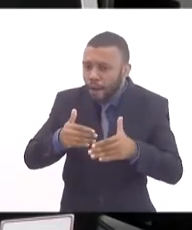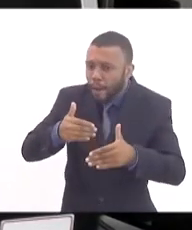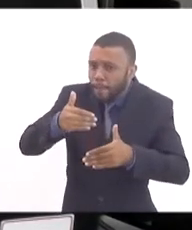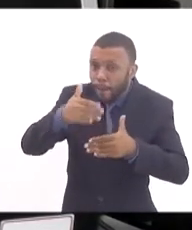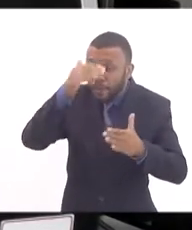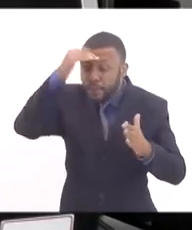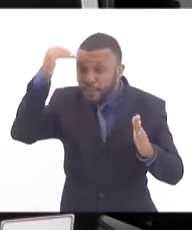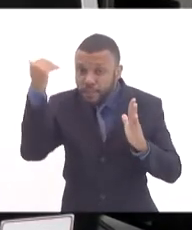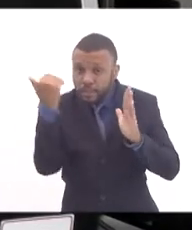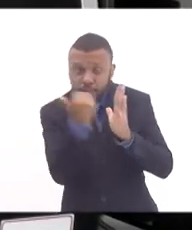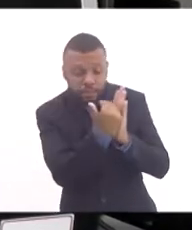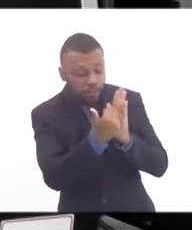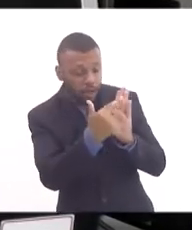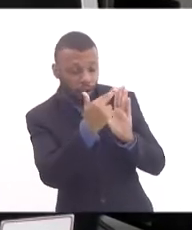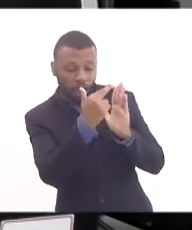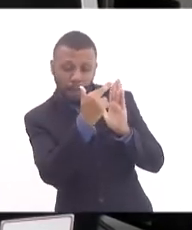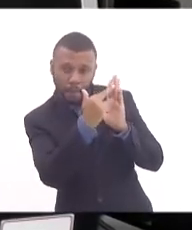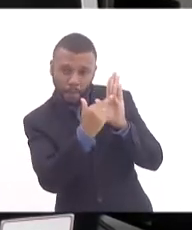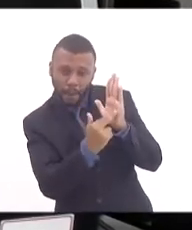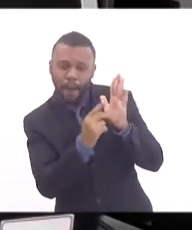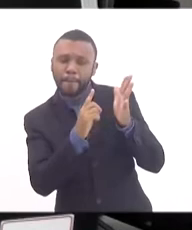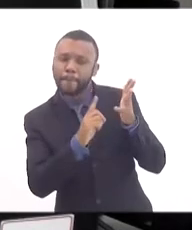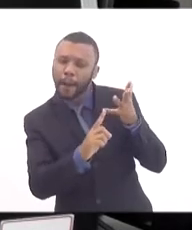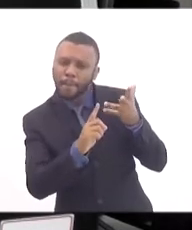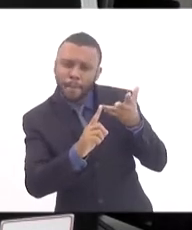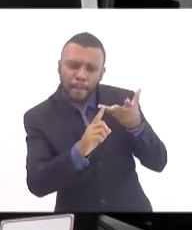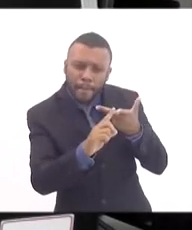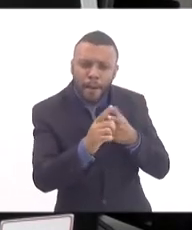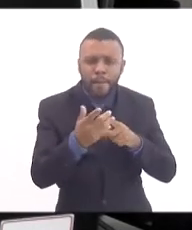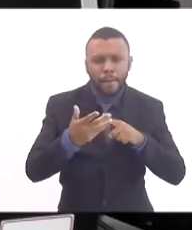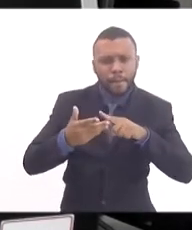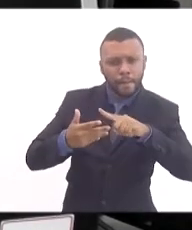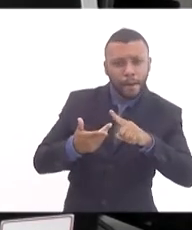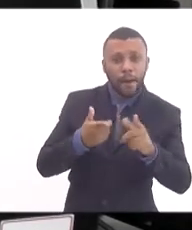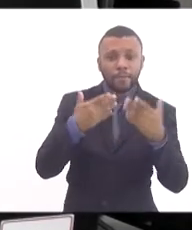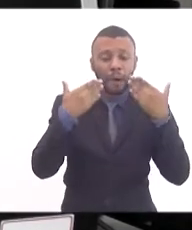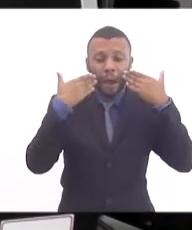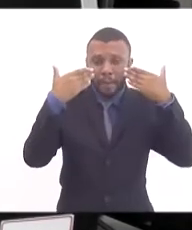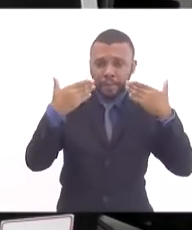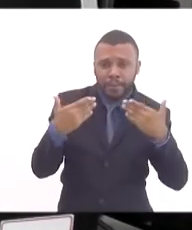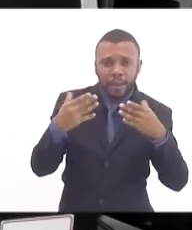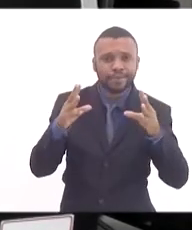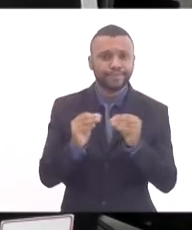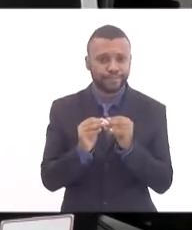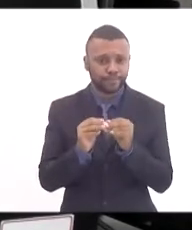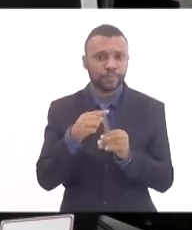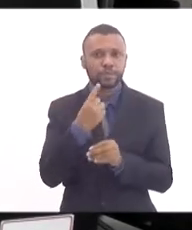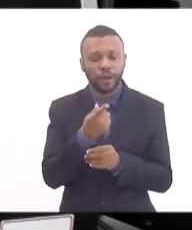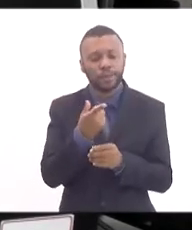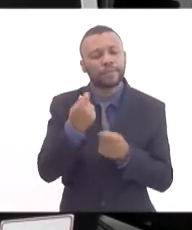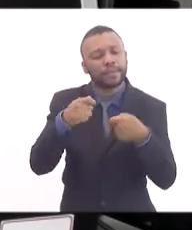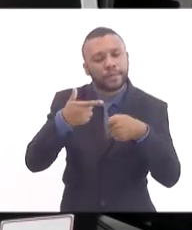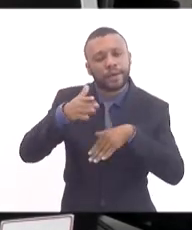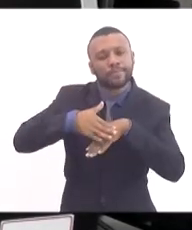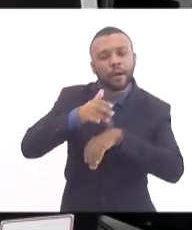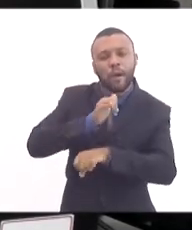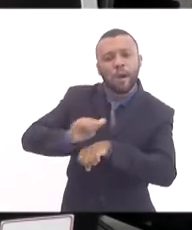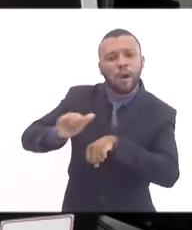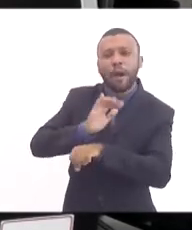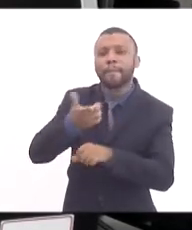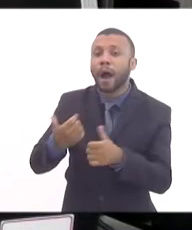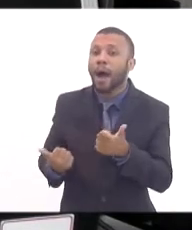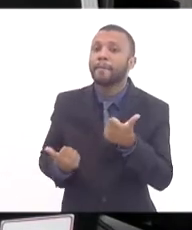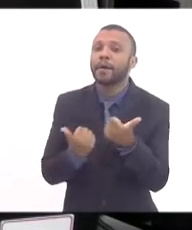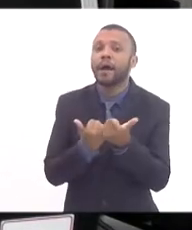aquele regulamento né que foi apresentado a pouco vamos fazer sim alguma medida para ajudar o setor